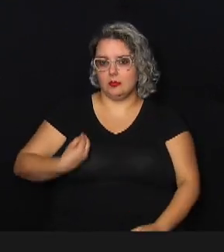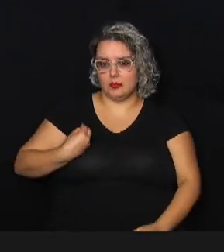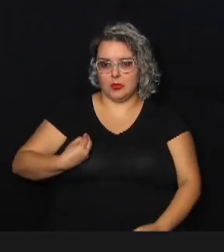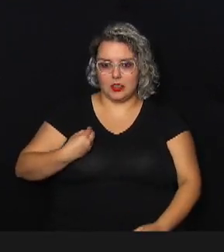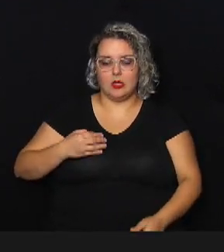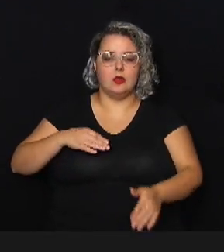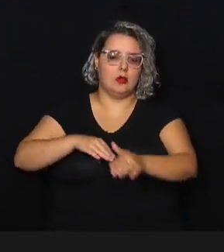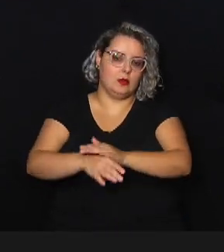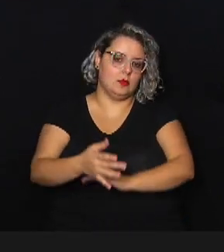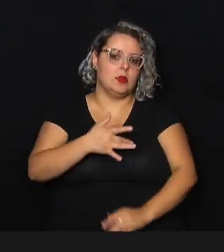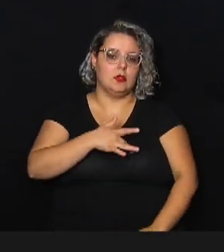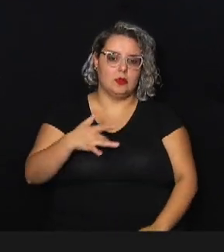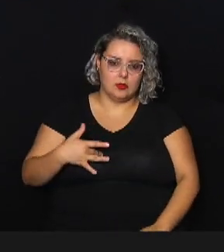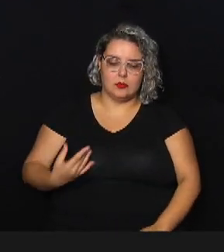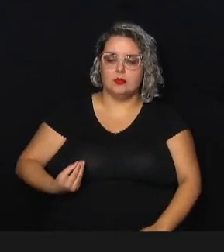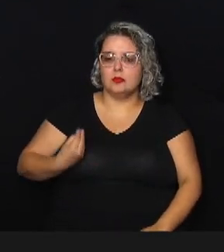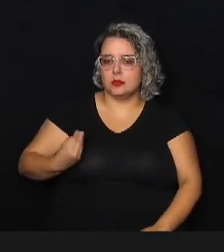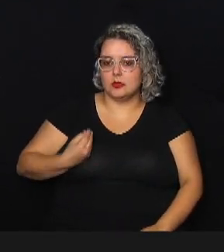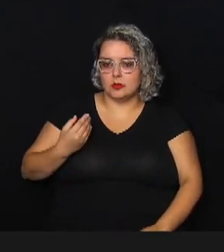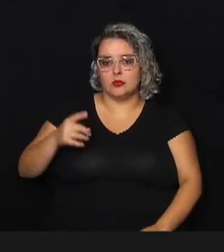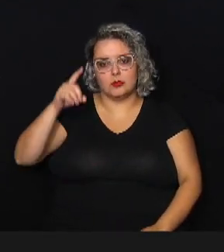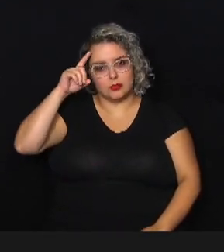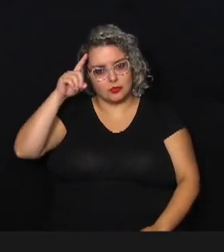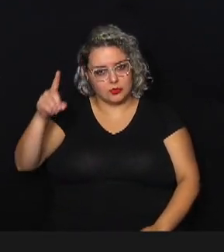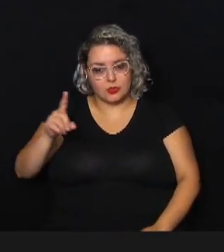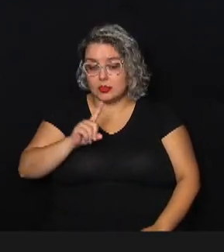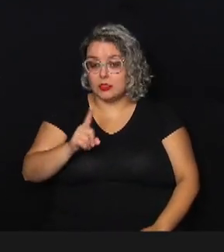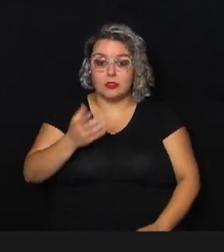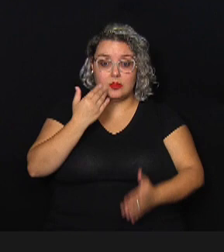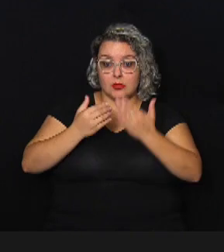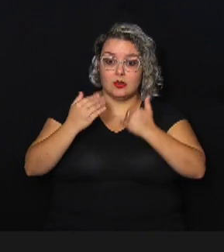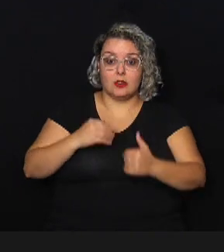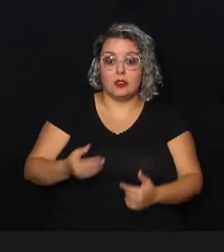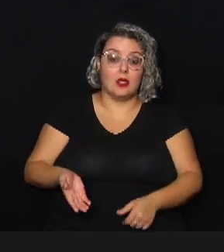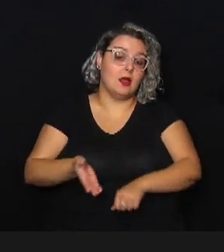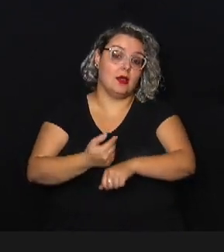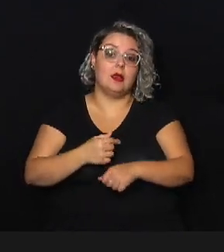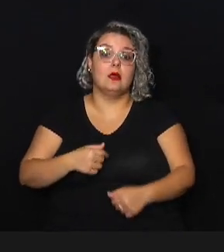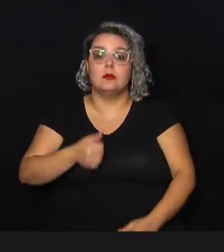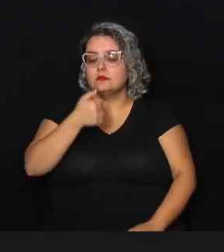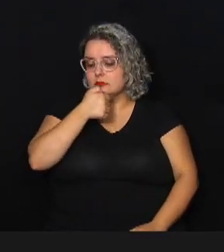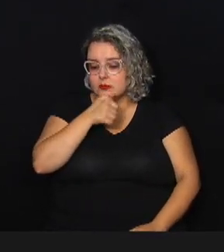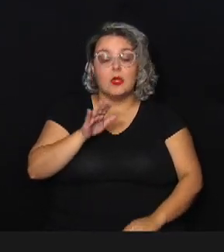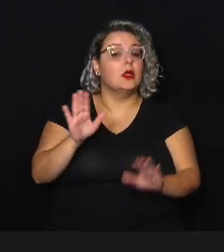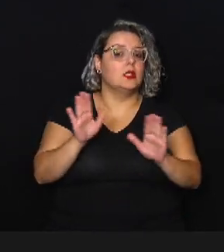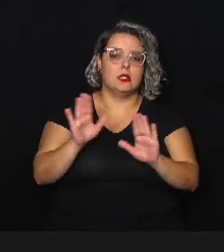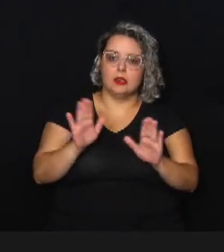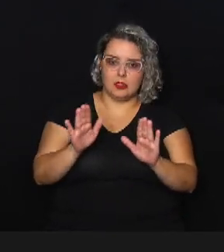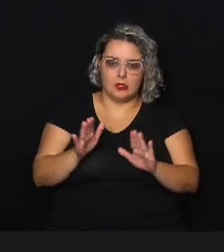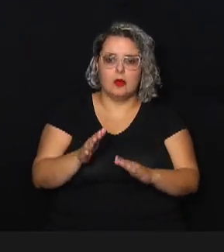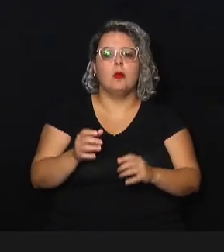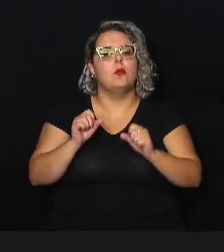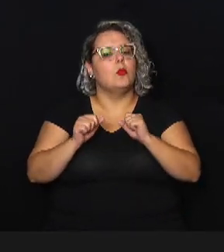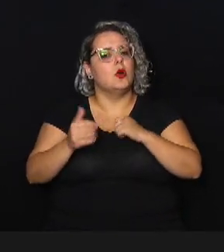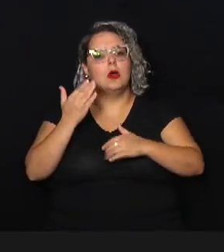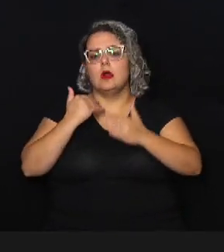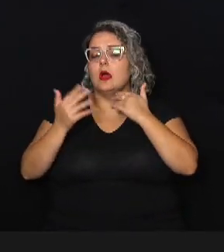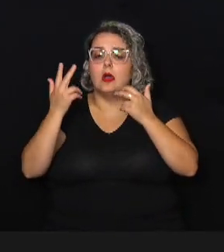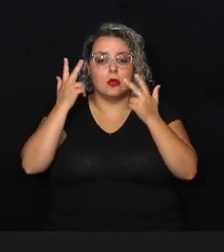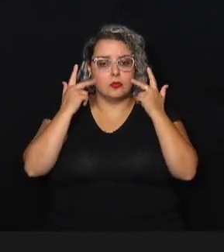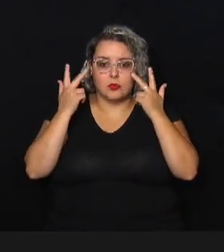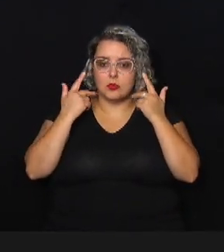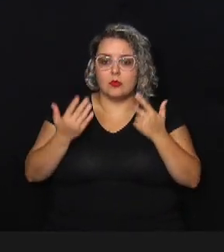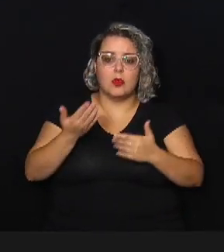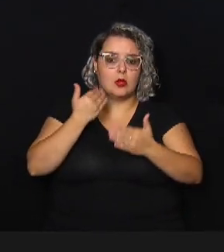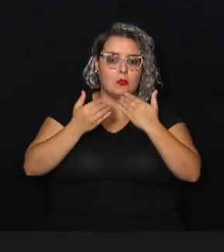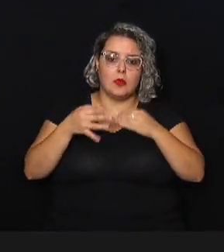mais saudáveis, ali no dia da doação, não estar em jejum. Antigamente todo mundo fala, você tem que ir em jejum. Não, hoje mais não, tá? Você mantém sua vida normal, um